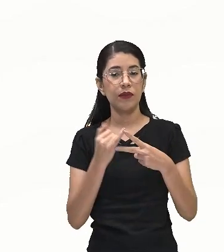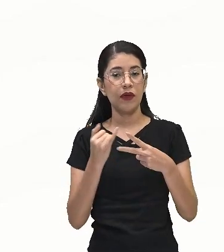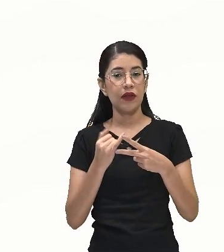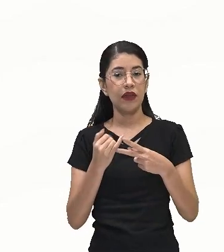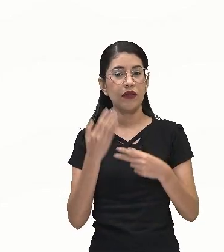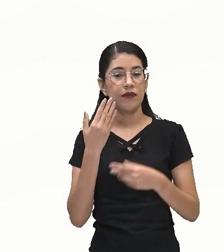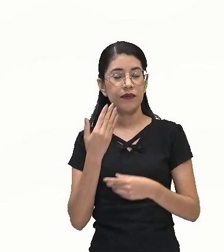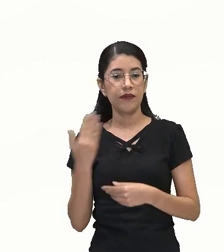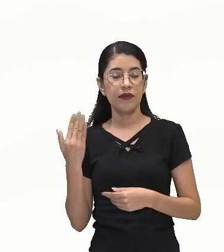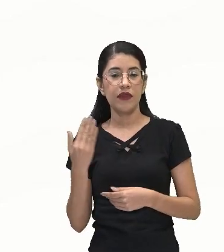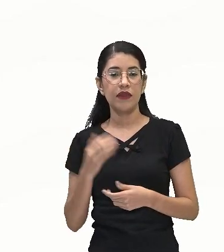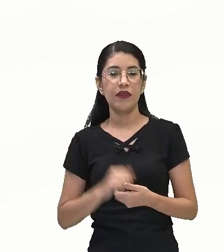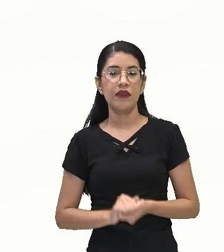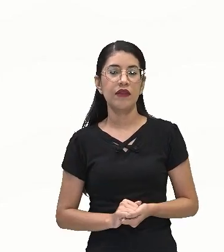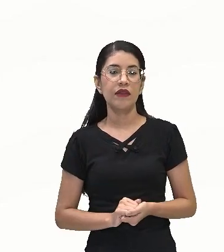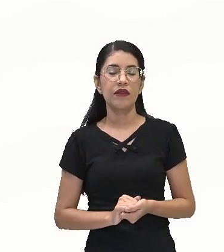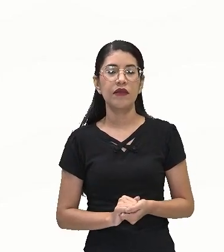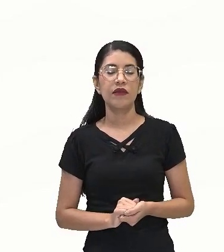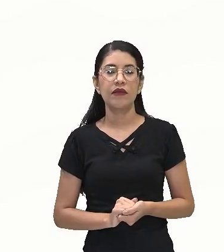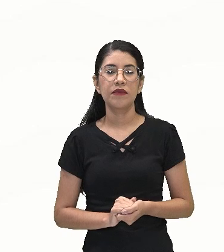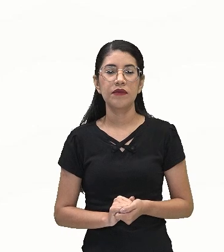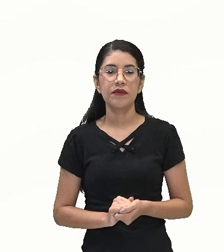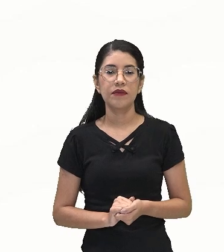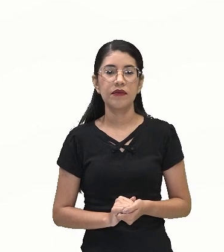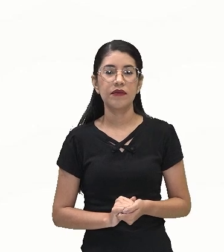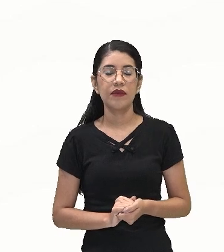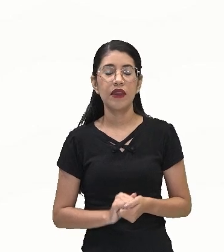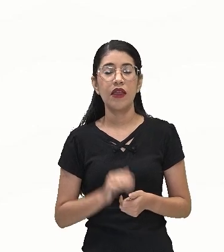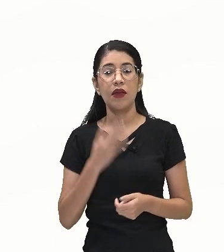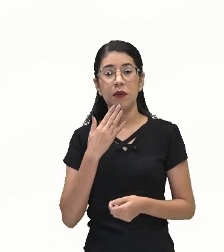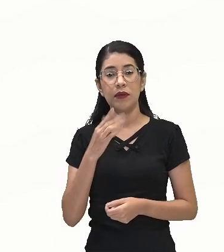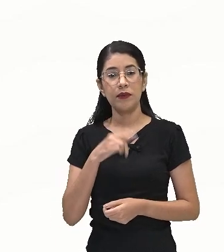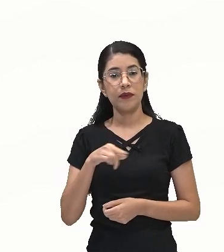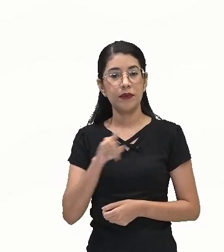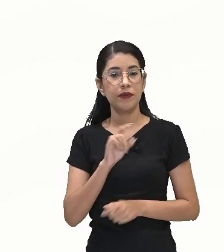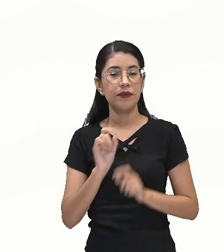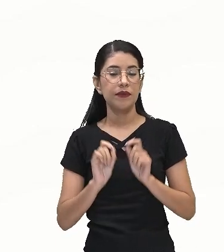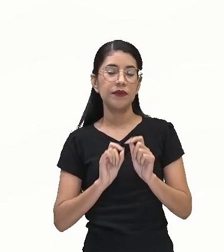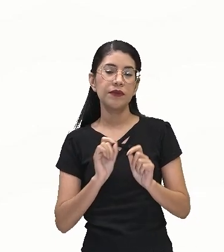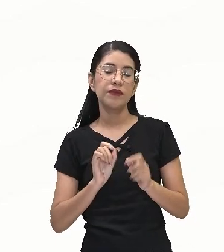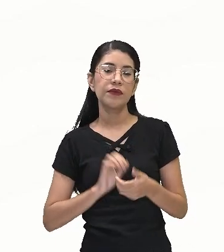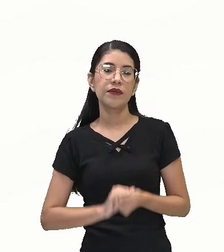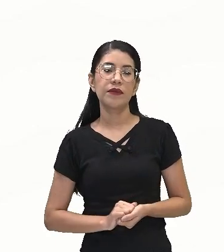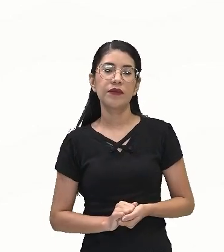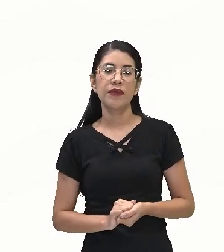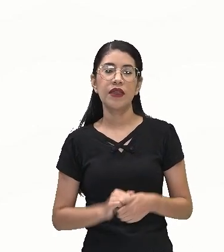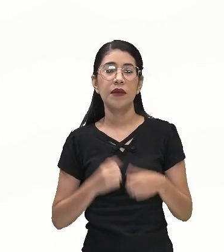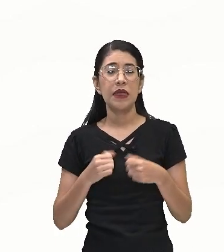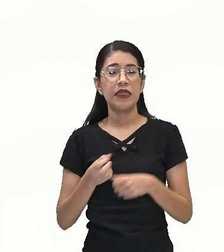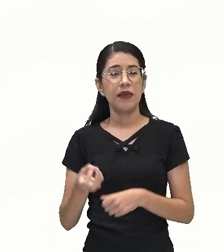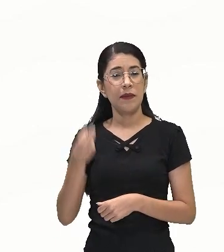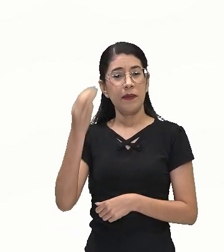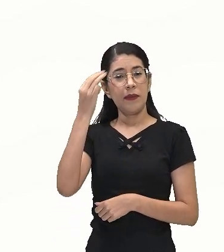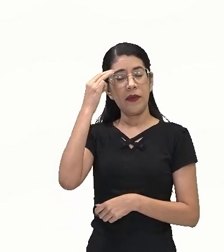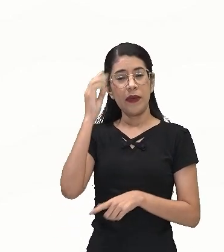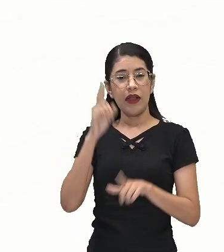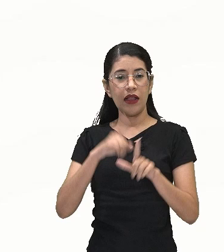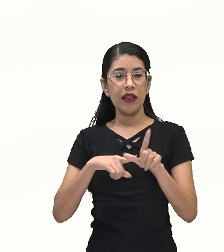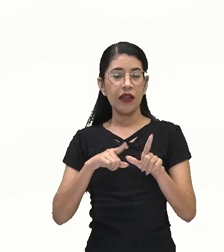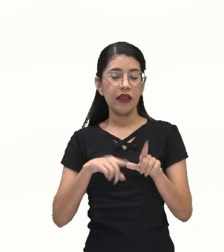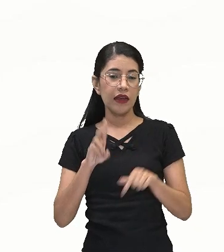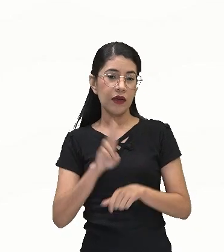seguir em que? Vamos lá, a única coisa que eu vou pedir para vocês é gravarem aqui a letrinha que a gente vai usar